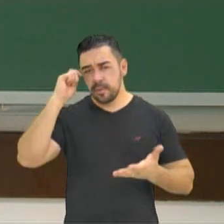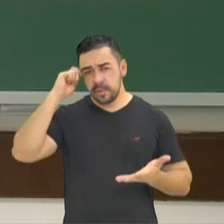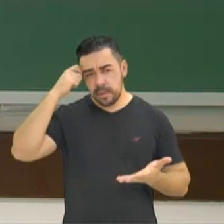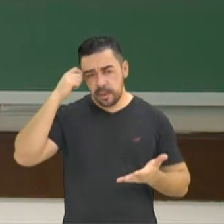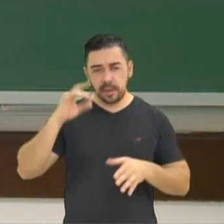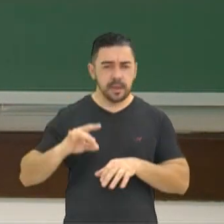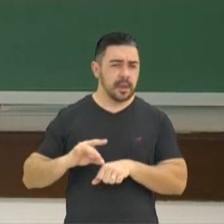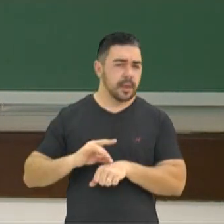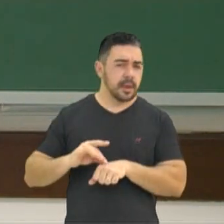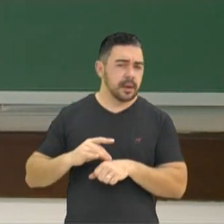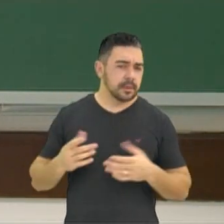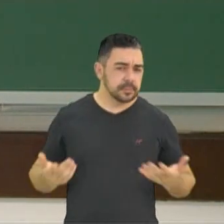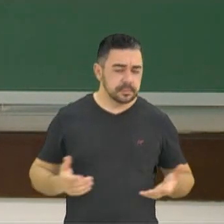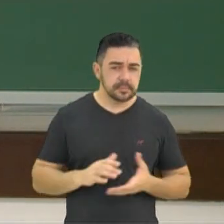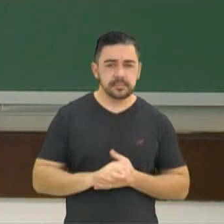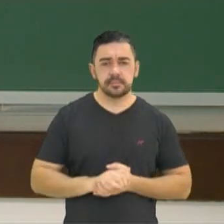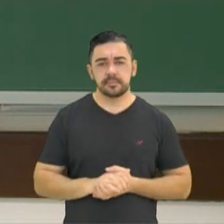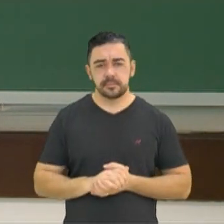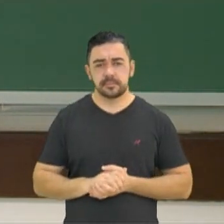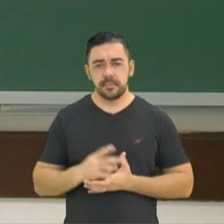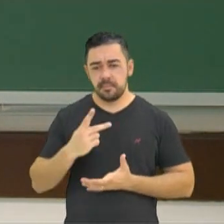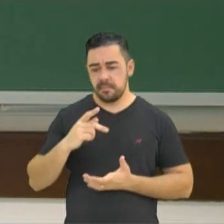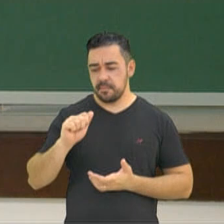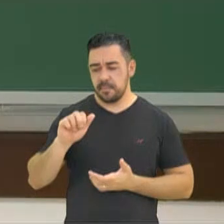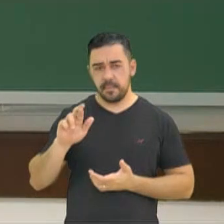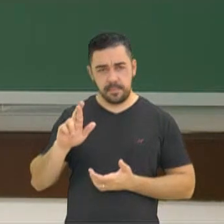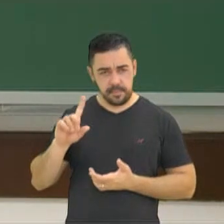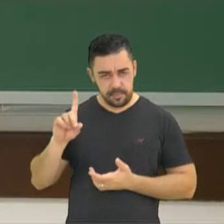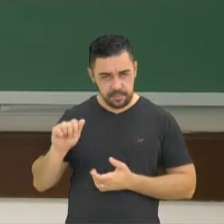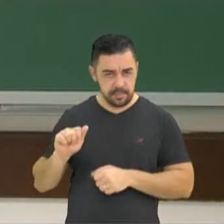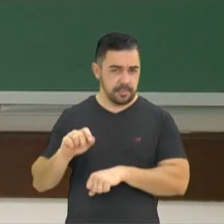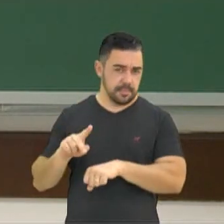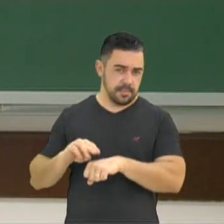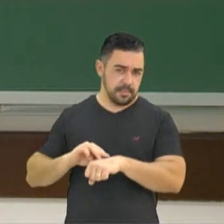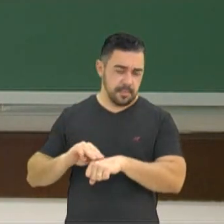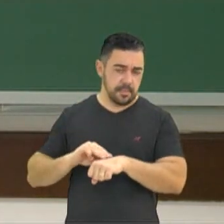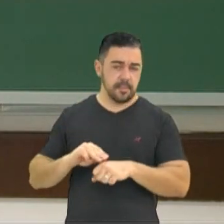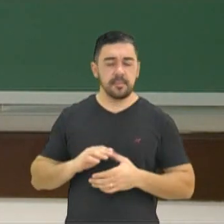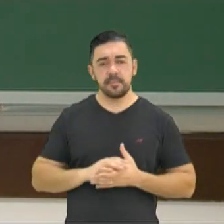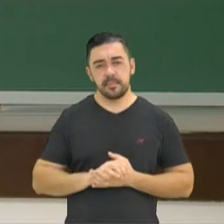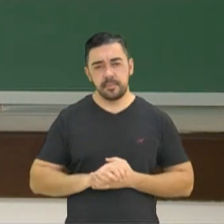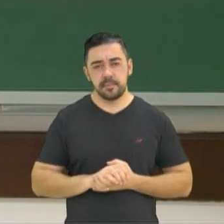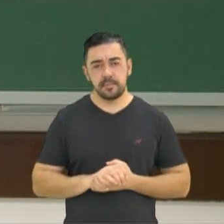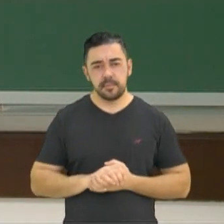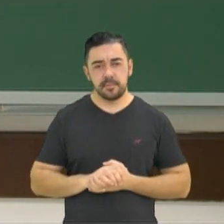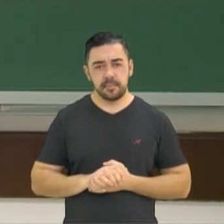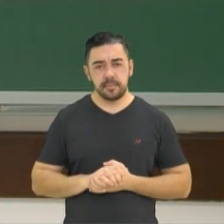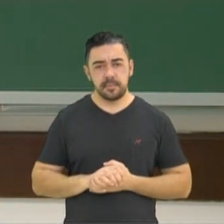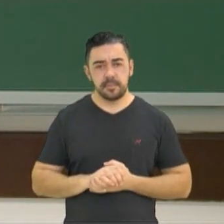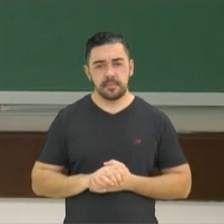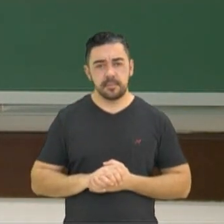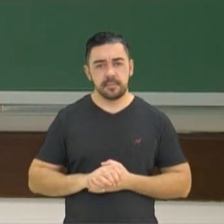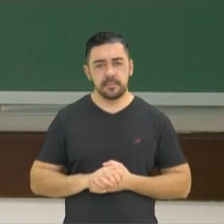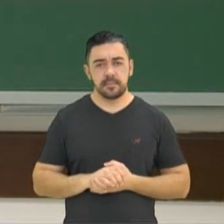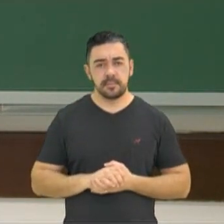ou a pele no tom pardo, né? Mais escuro. ou a pele